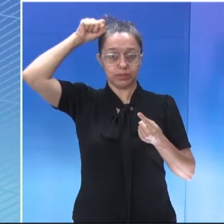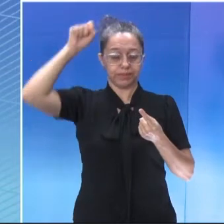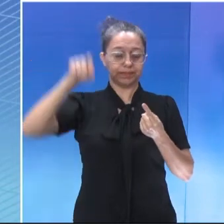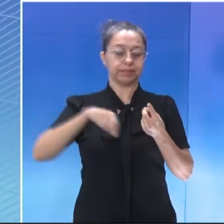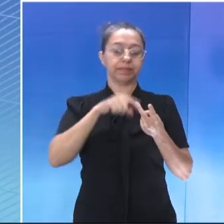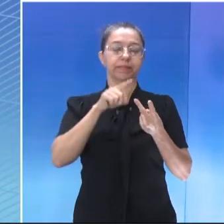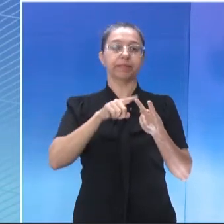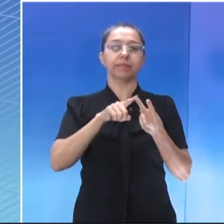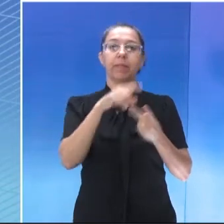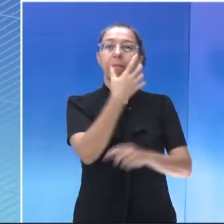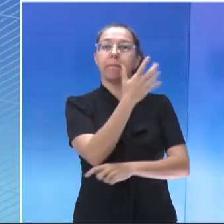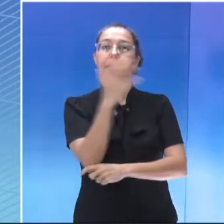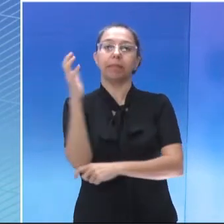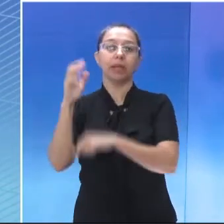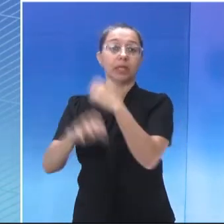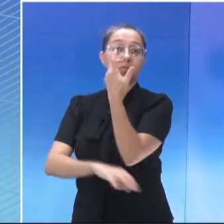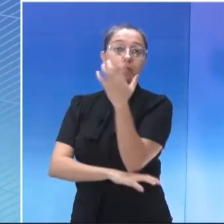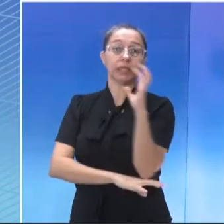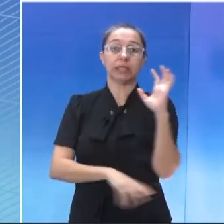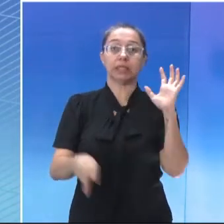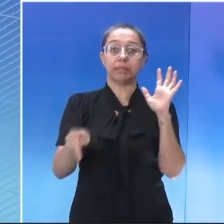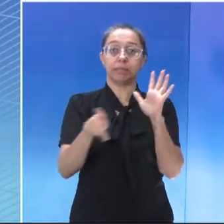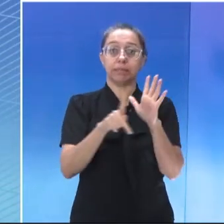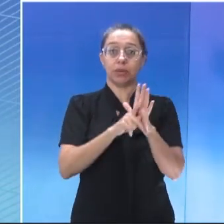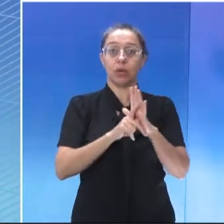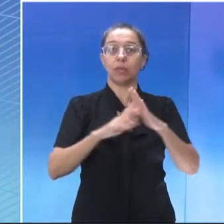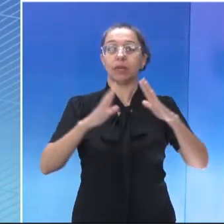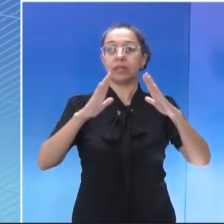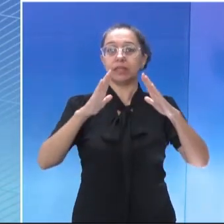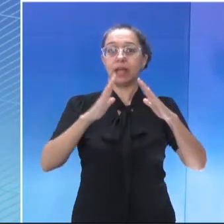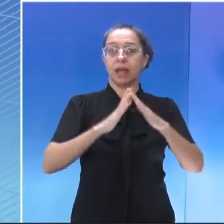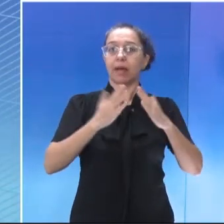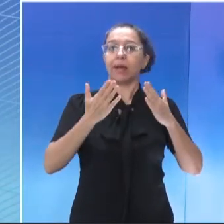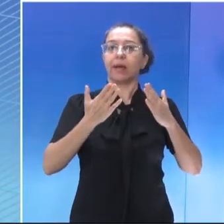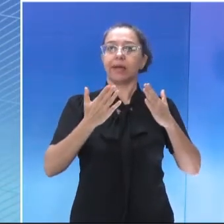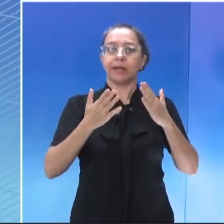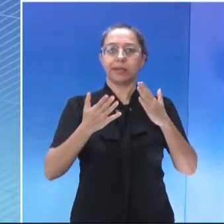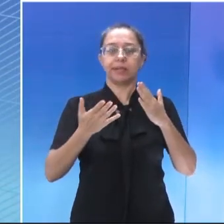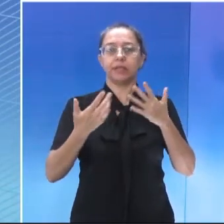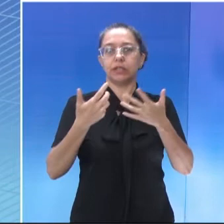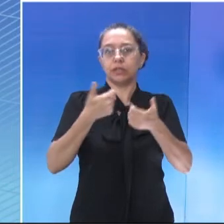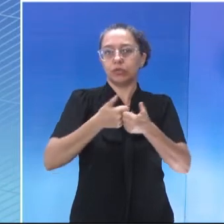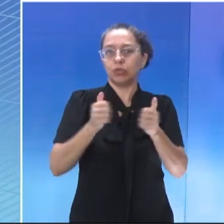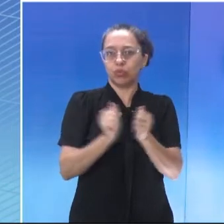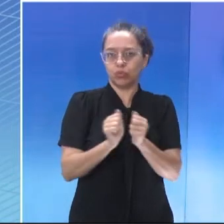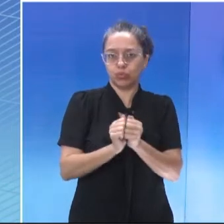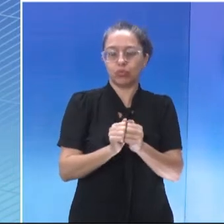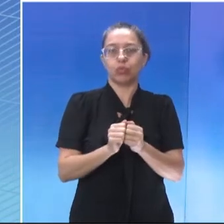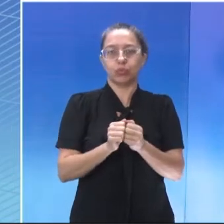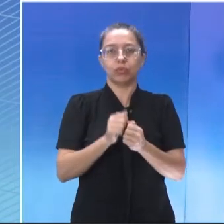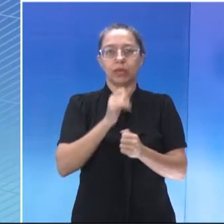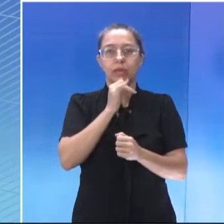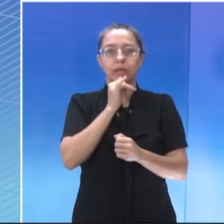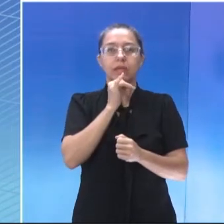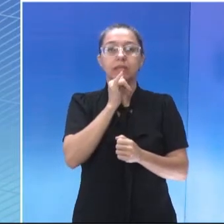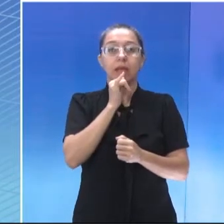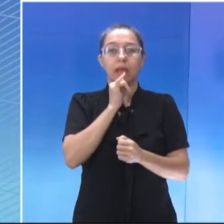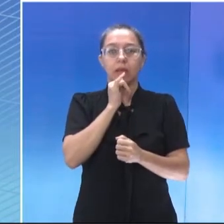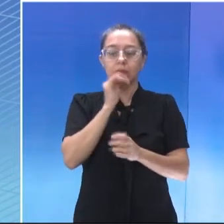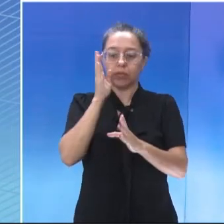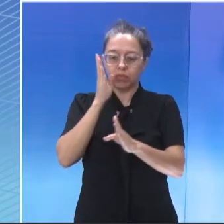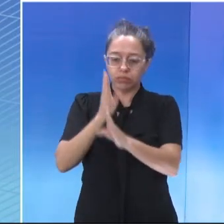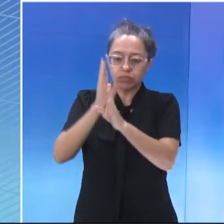de plantas domesticadas. O que são plantas domesticadas? Achou a planta na natureza, descobriu qual que é a